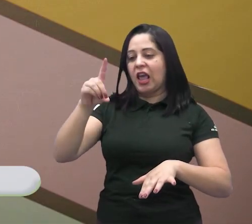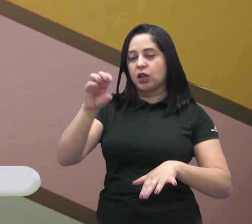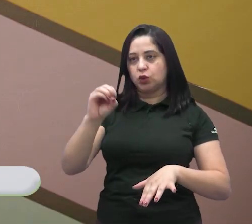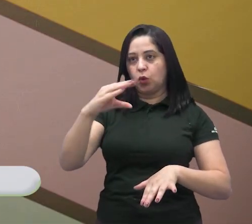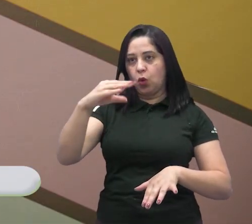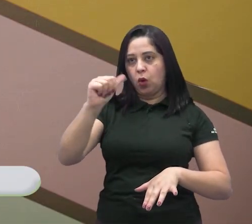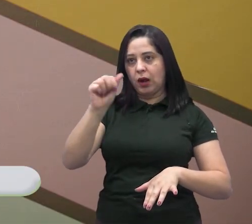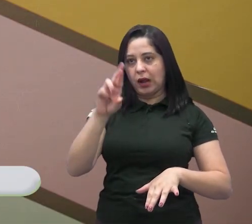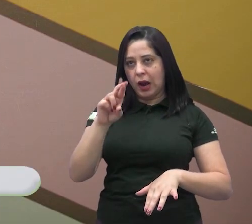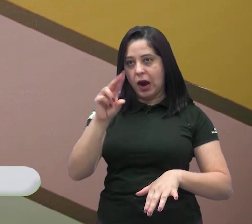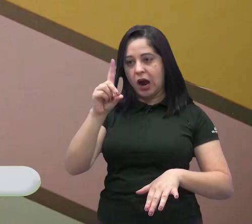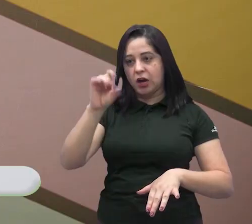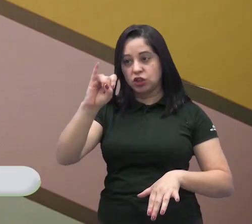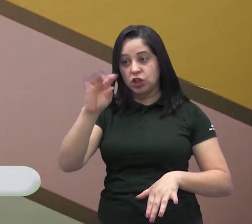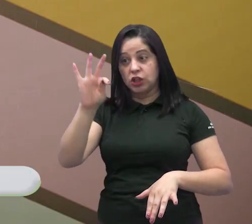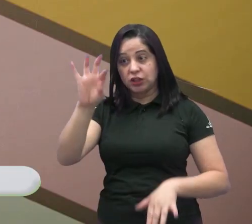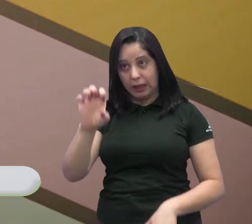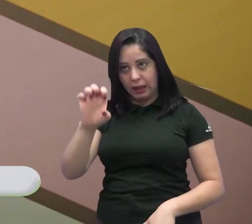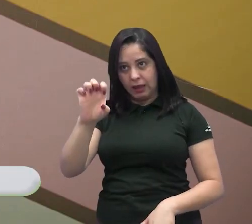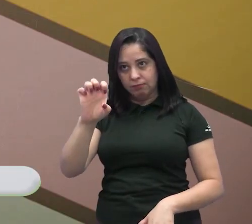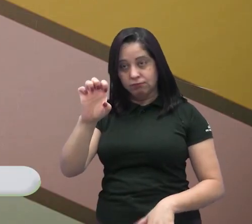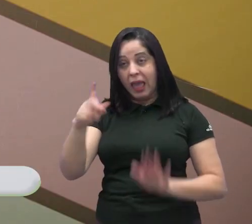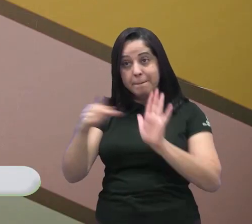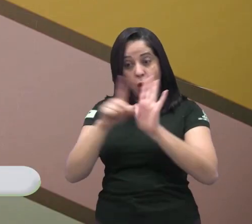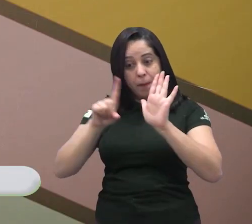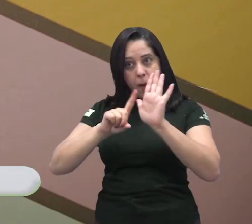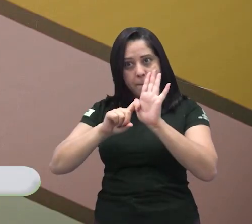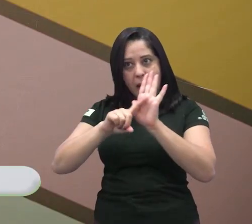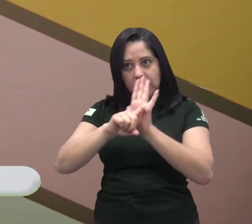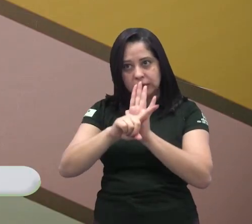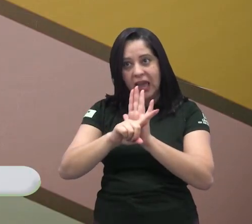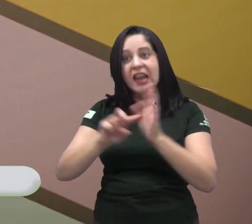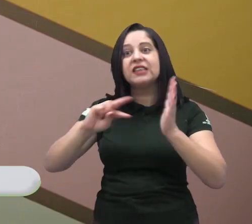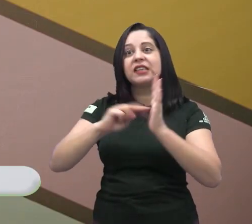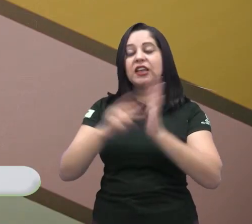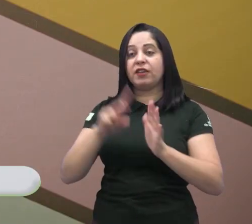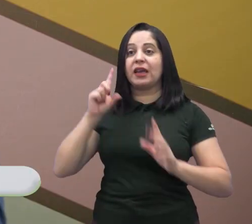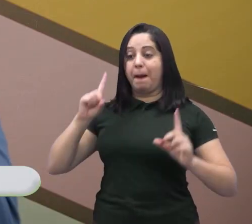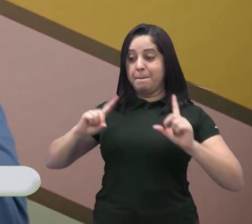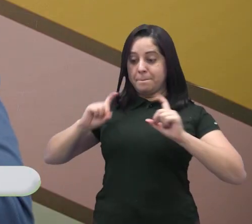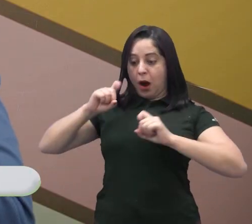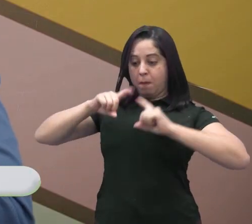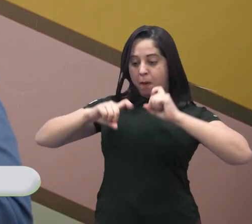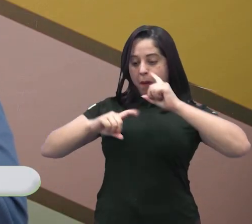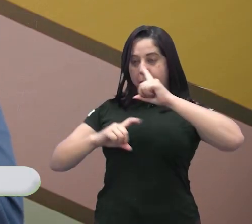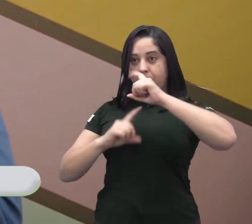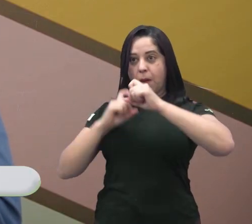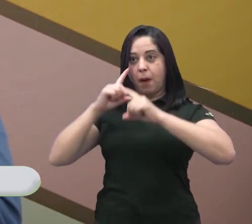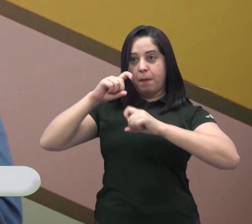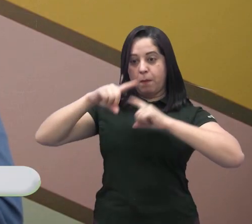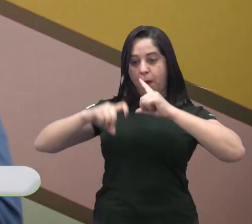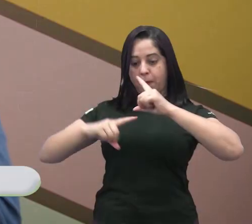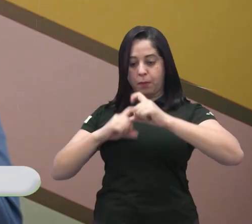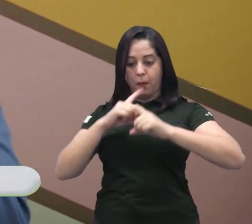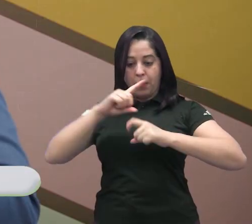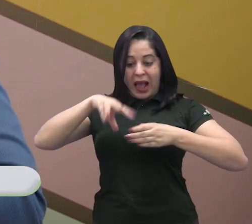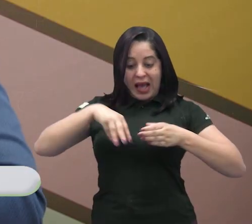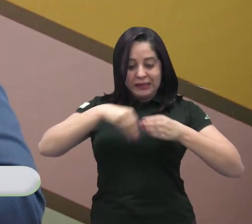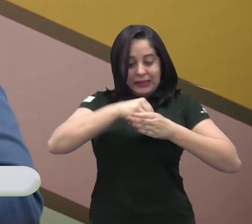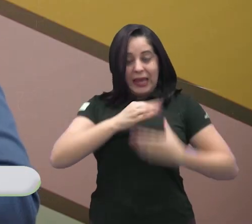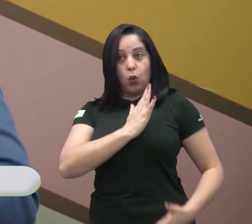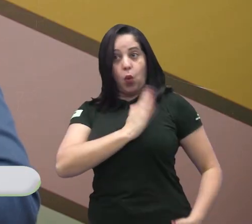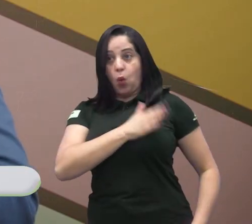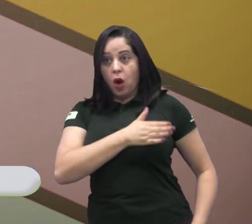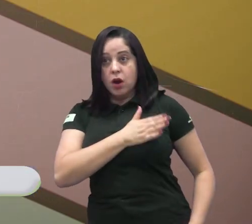uma ideia. A endocardite bacteriana são colonização de bactérias em válvulas do nosso coração que podem levar